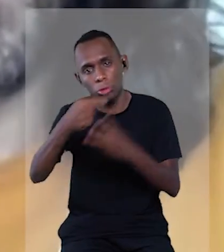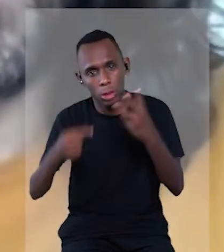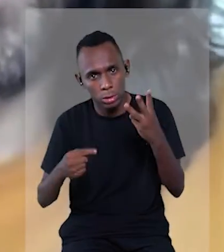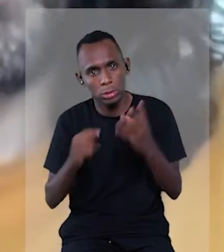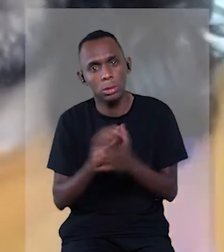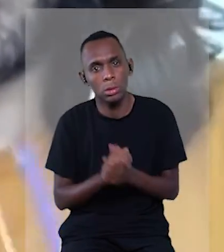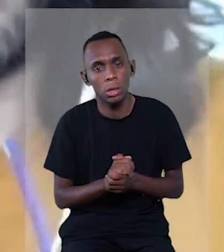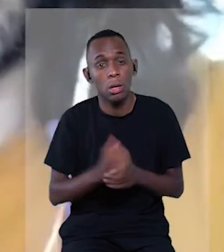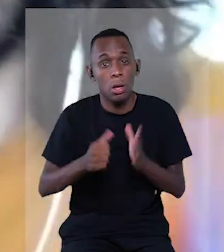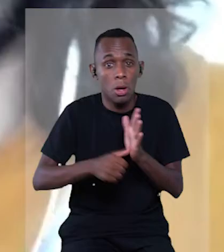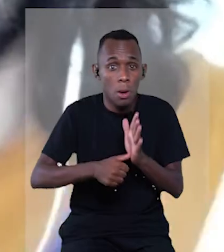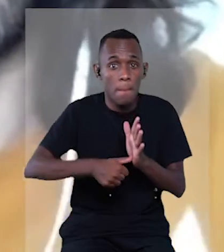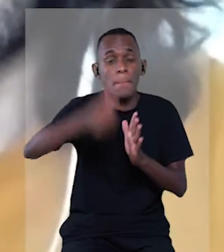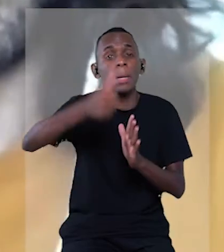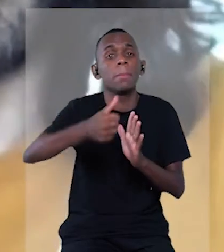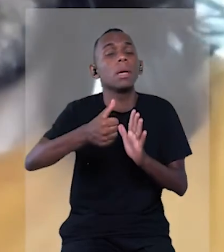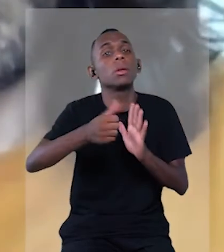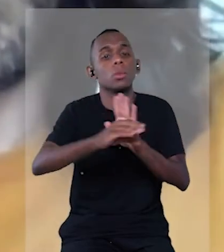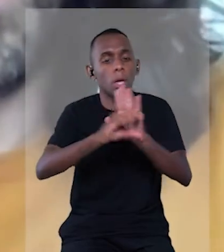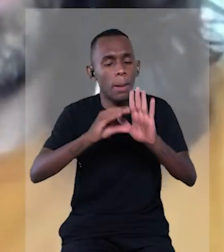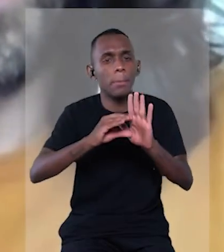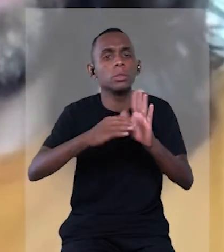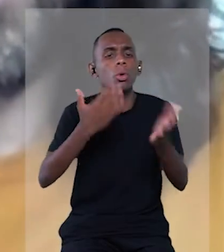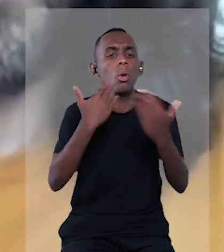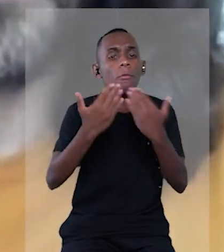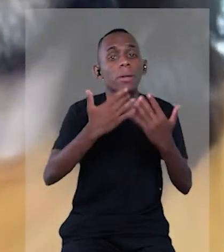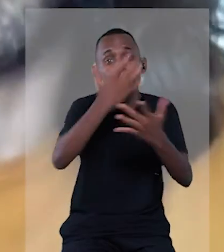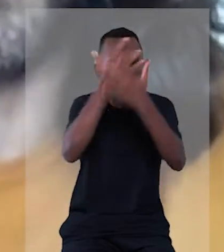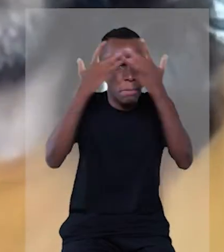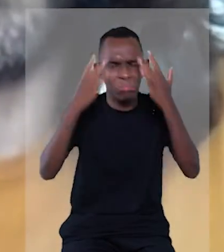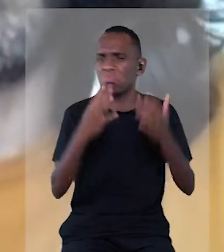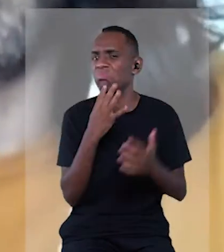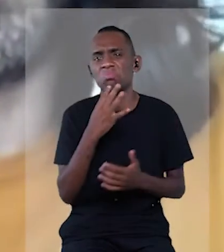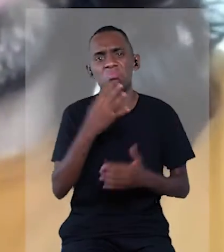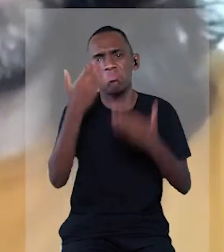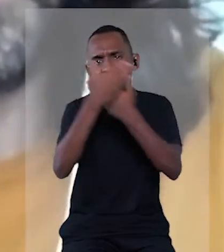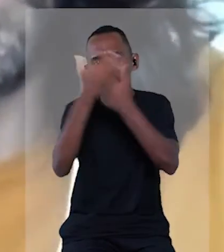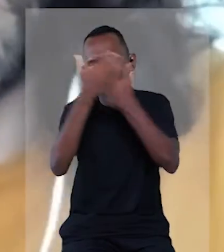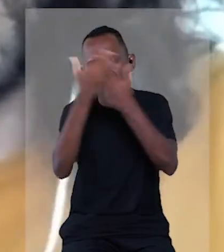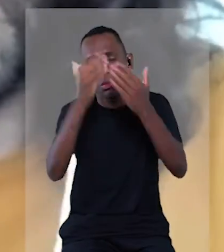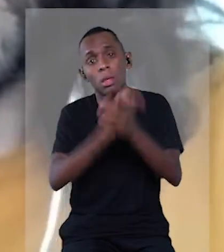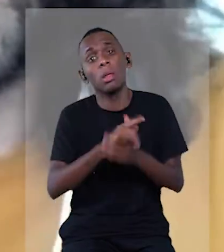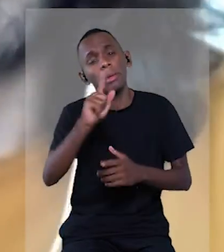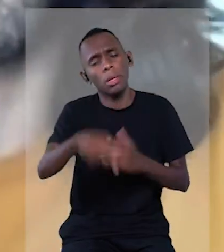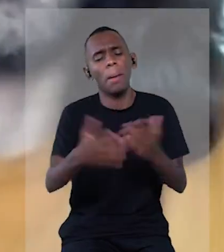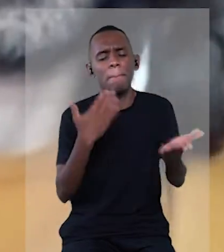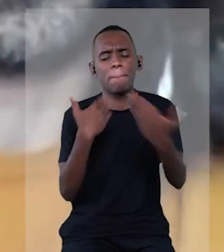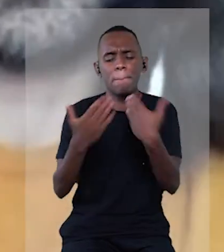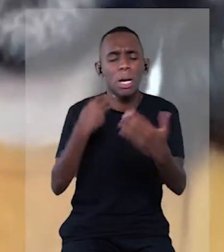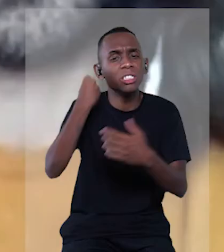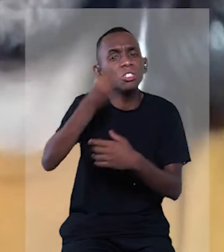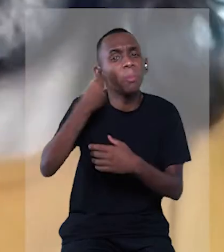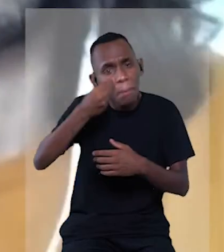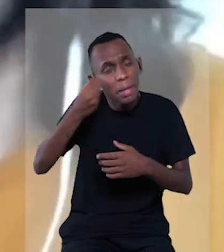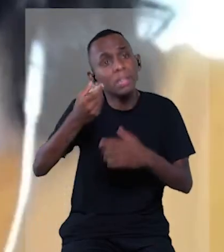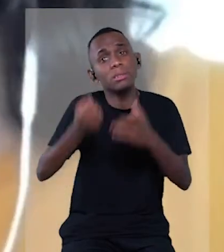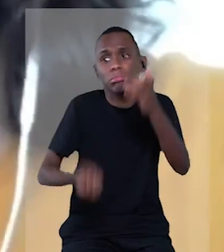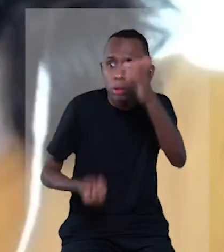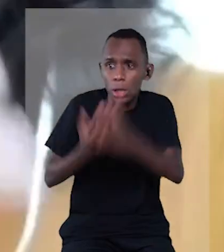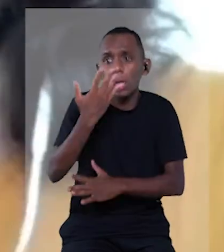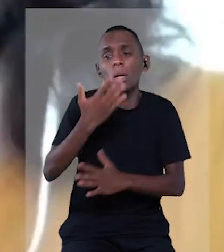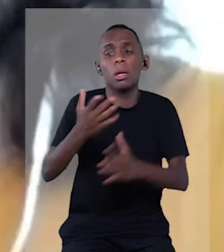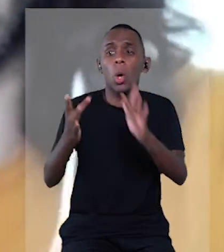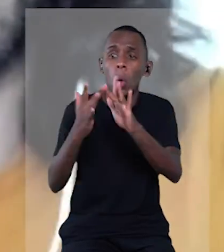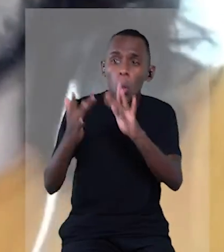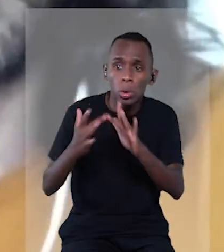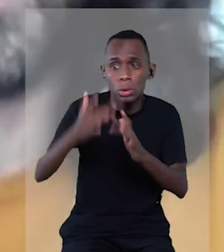3 capítulos. Aí o primeiro capítulo é Conversas com Pessoas Desconhecidas, que aí são conversas, as histórias que surgiram